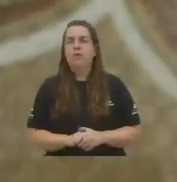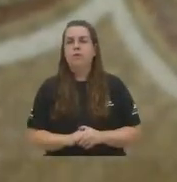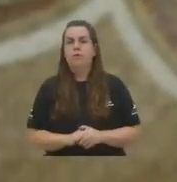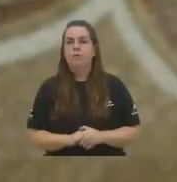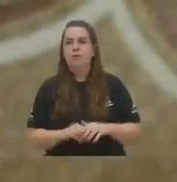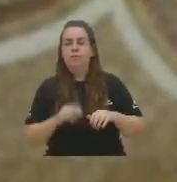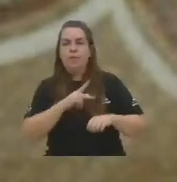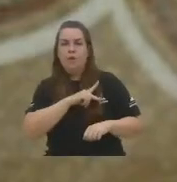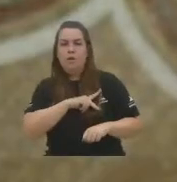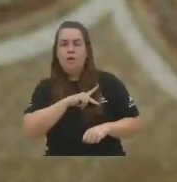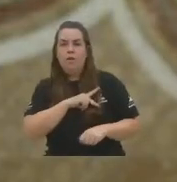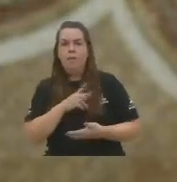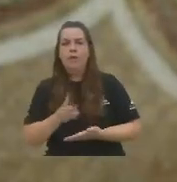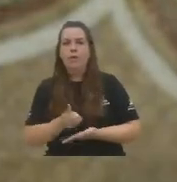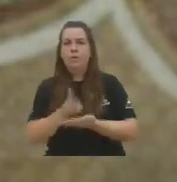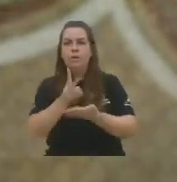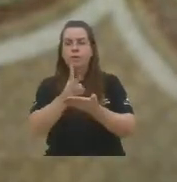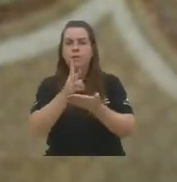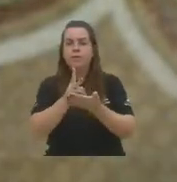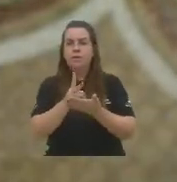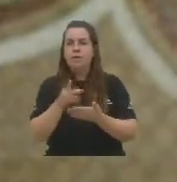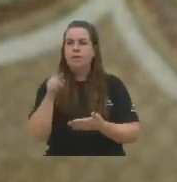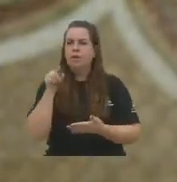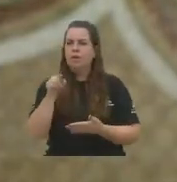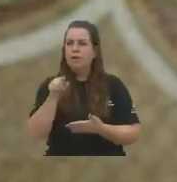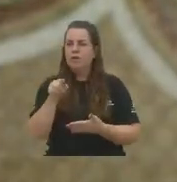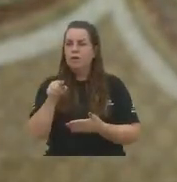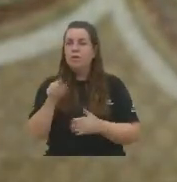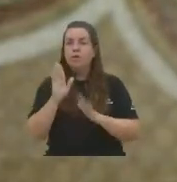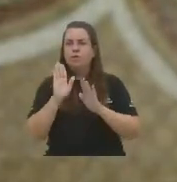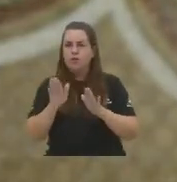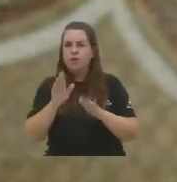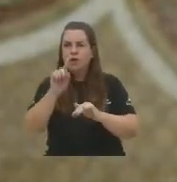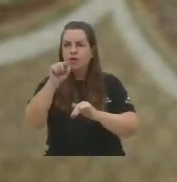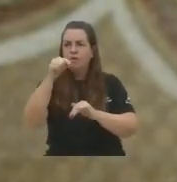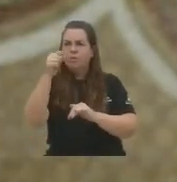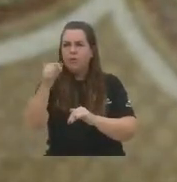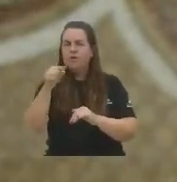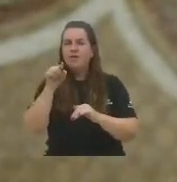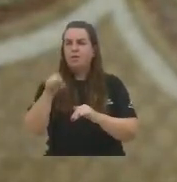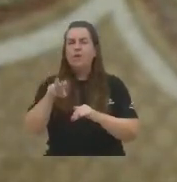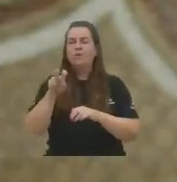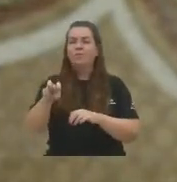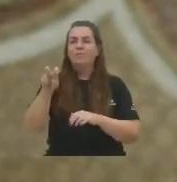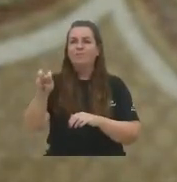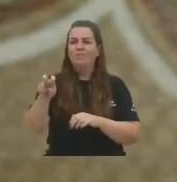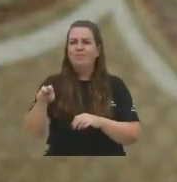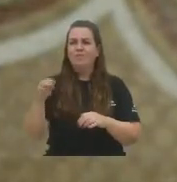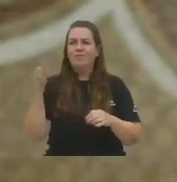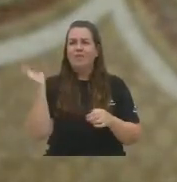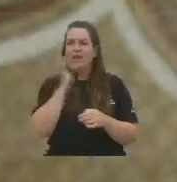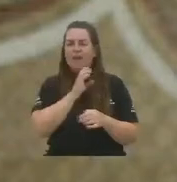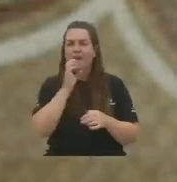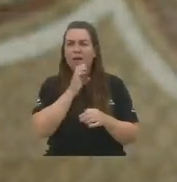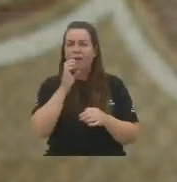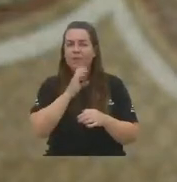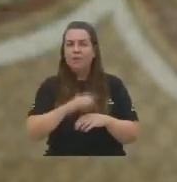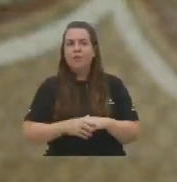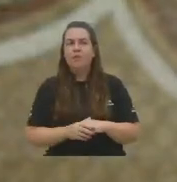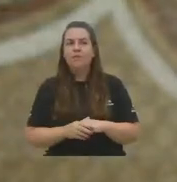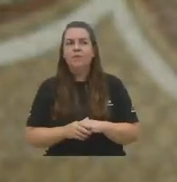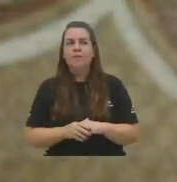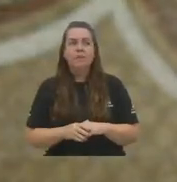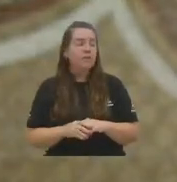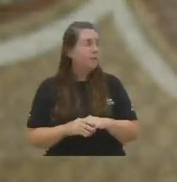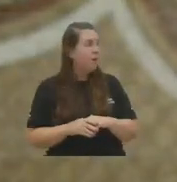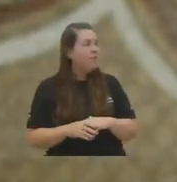Paulo permaneceu algum tempo em Antioquia. Em seguida, partiu de novo, percorrendo sucessivamente as regiões da Galácia e